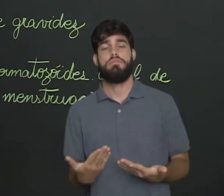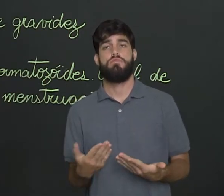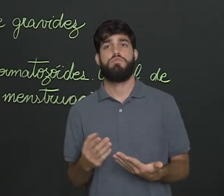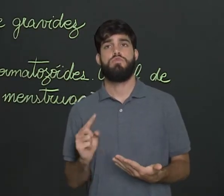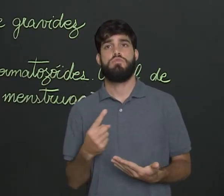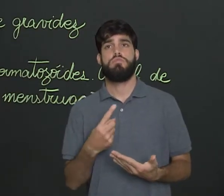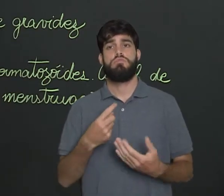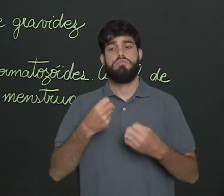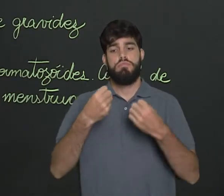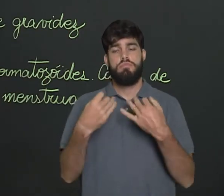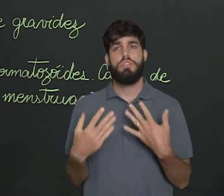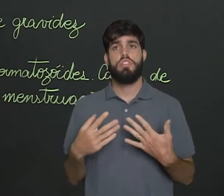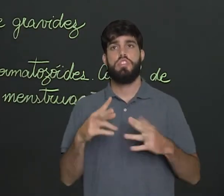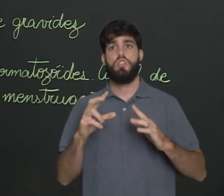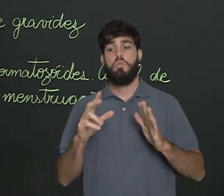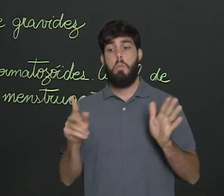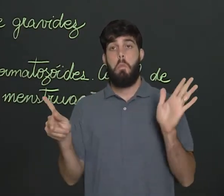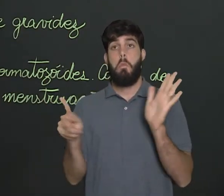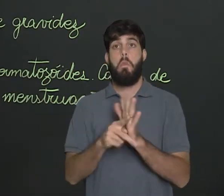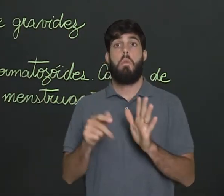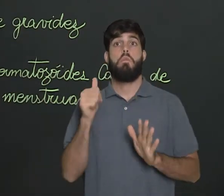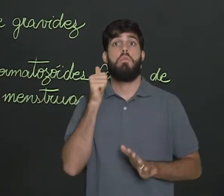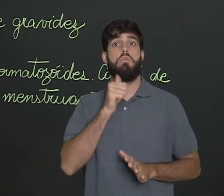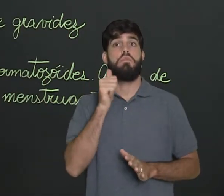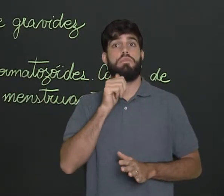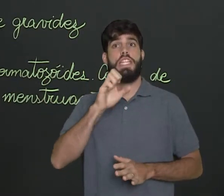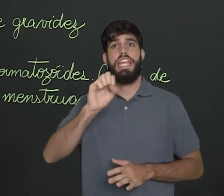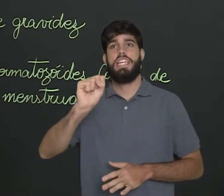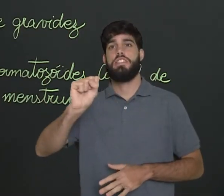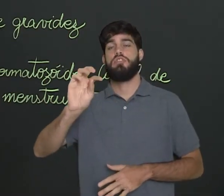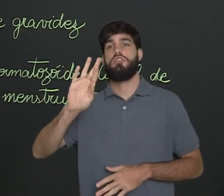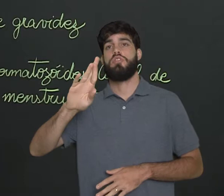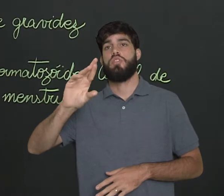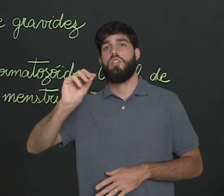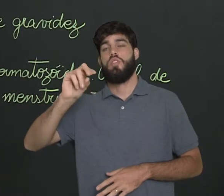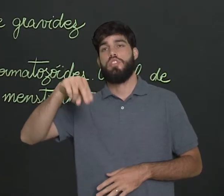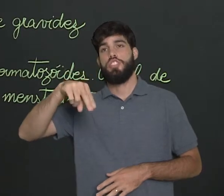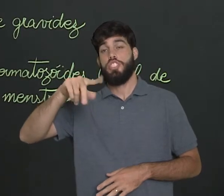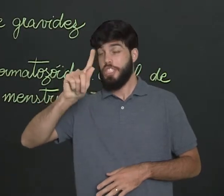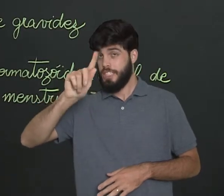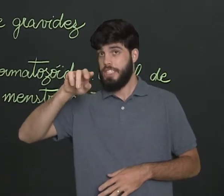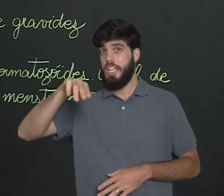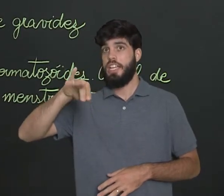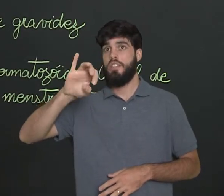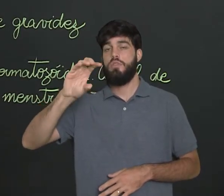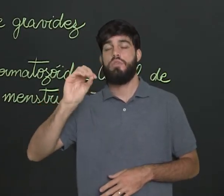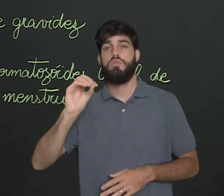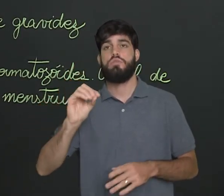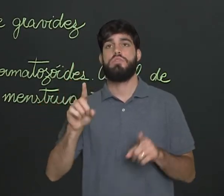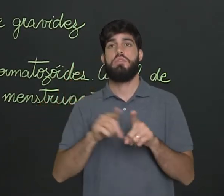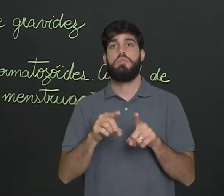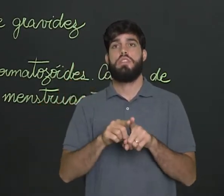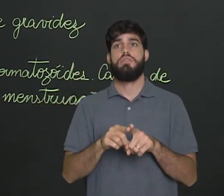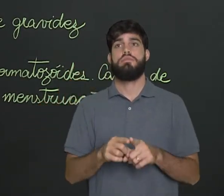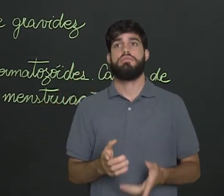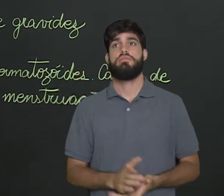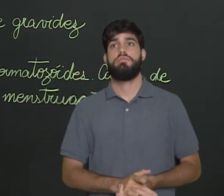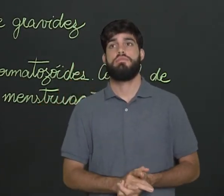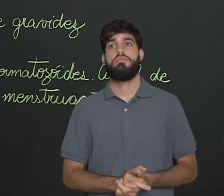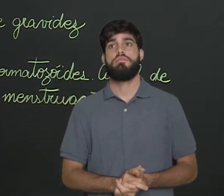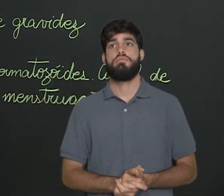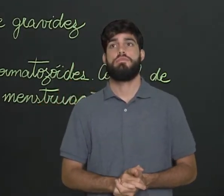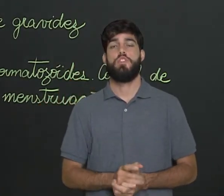isso. Então, estamos falando de hormônios femininos, estamos falando de estrogênio e de progesterona. Onde eles